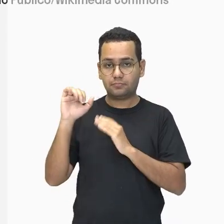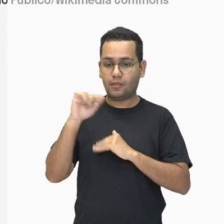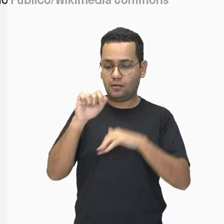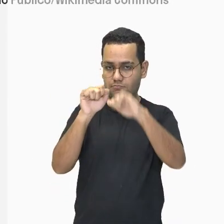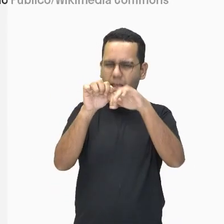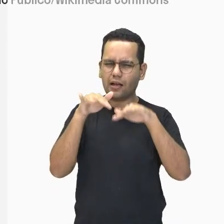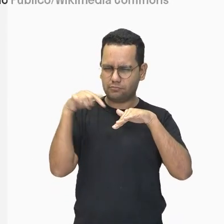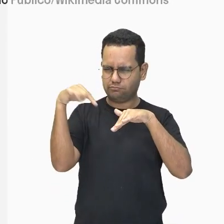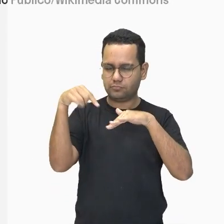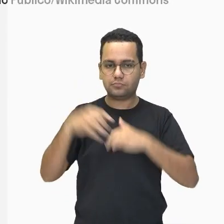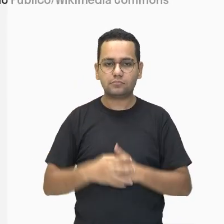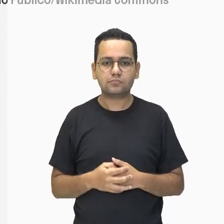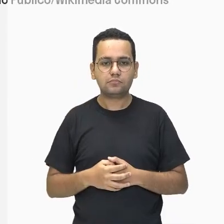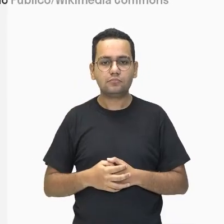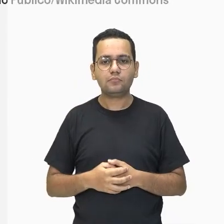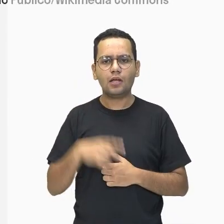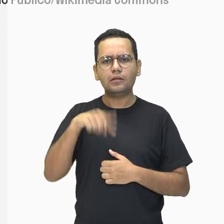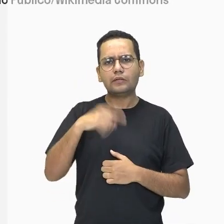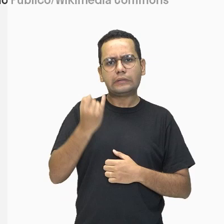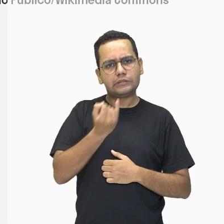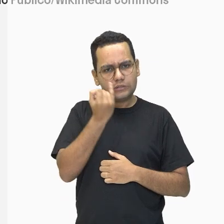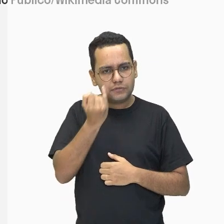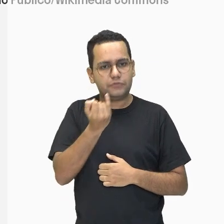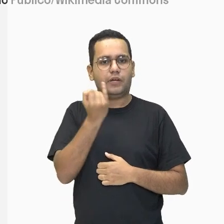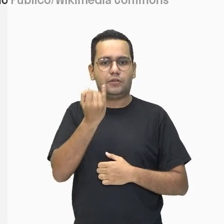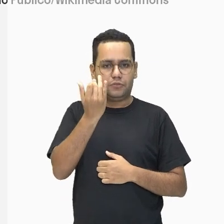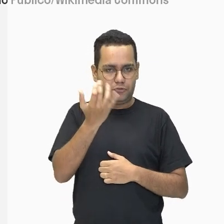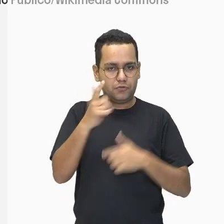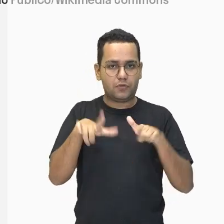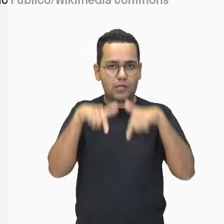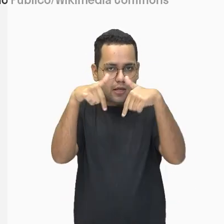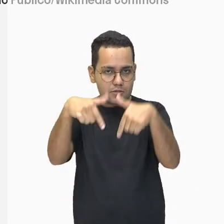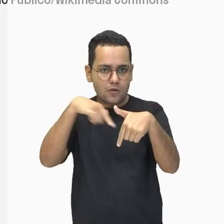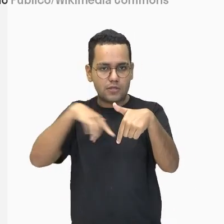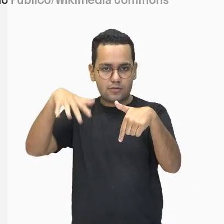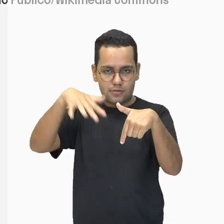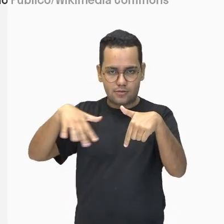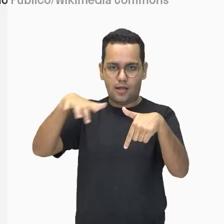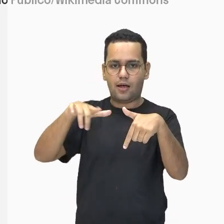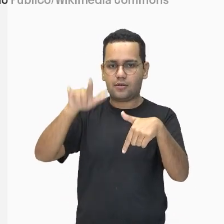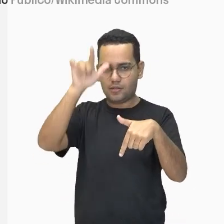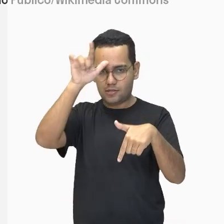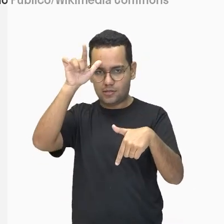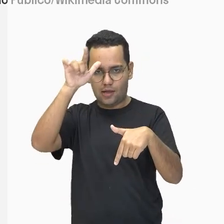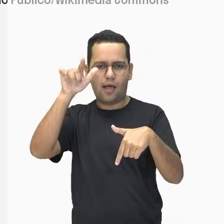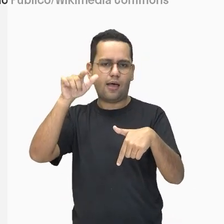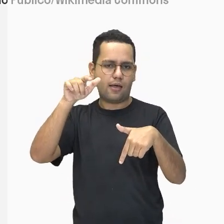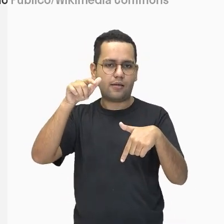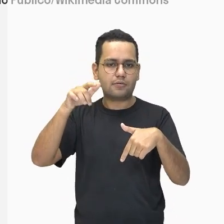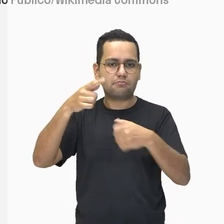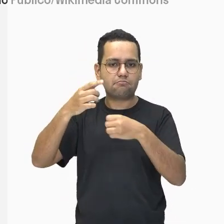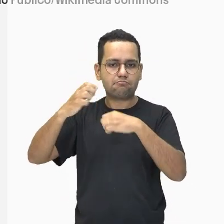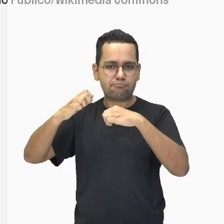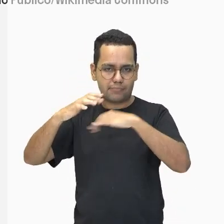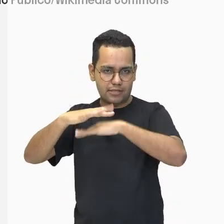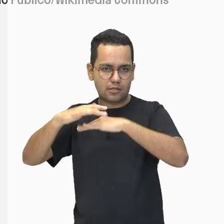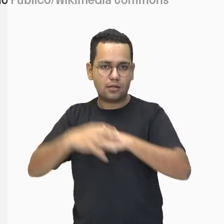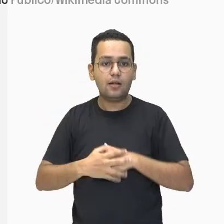Uma das mais significativas ações tomadas na cidade alemã de Potsdam foi a organização de um